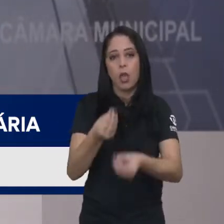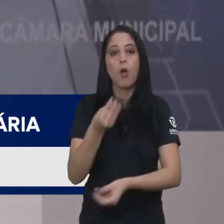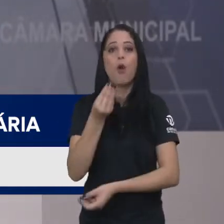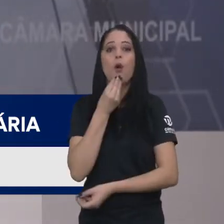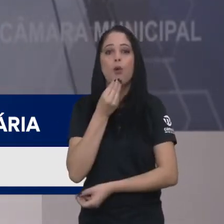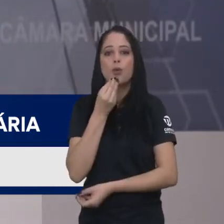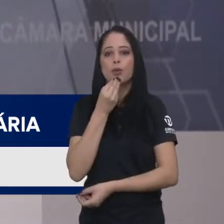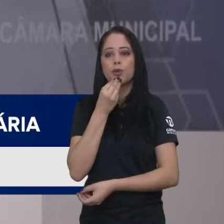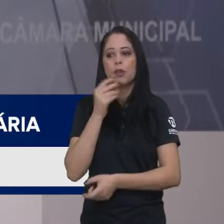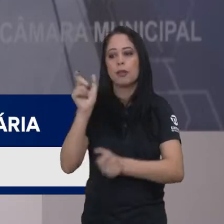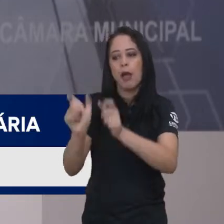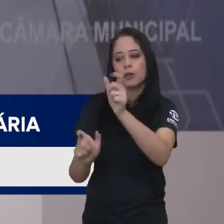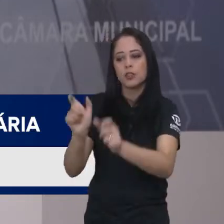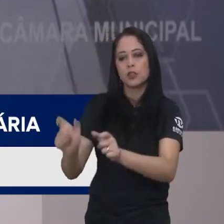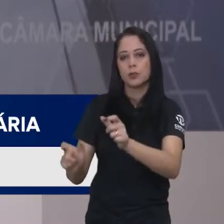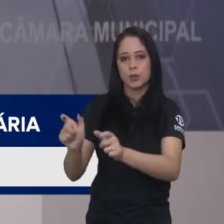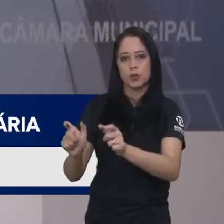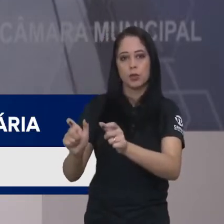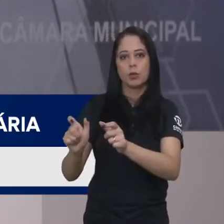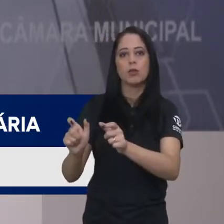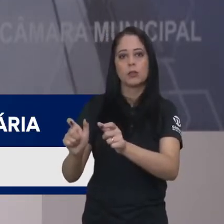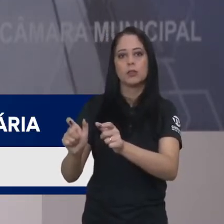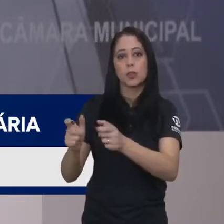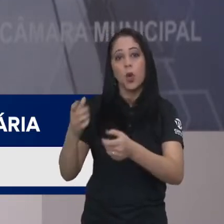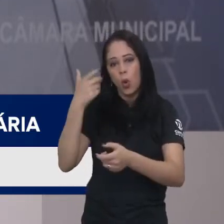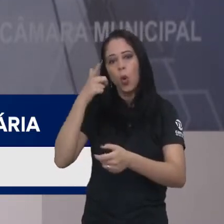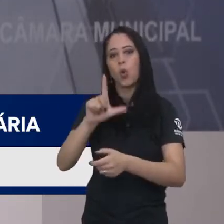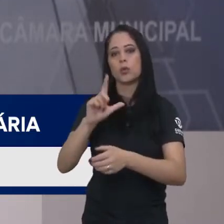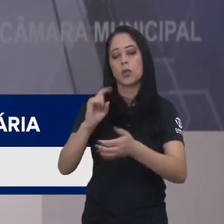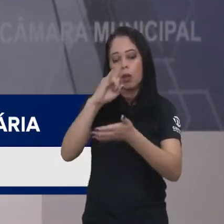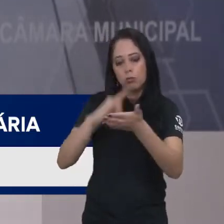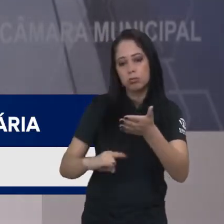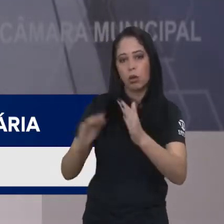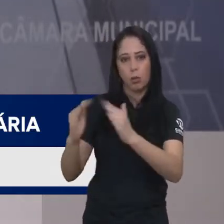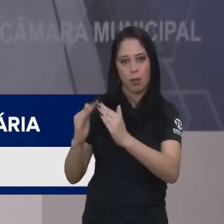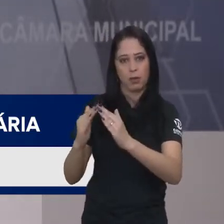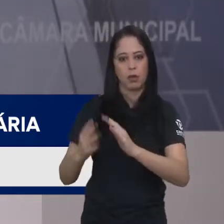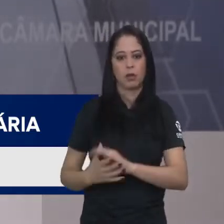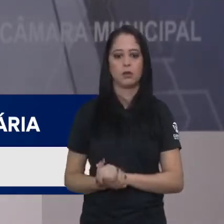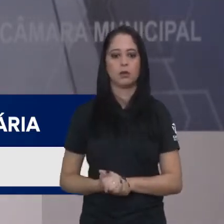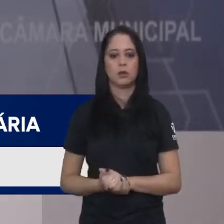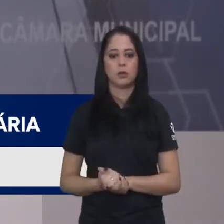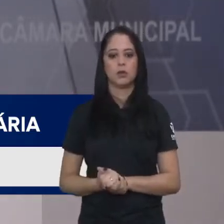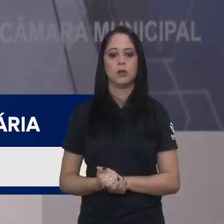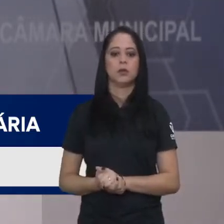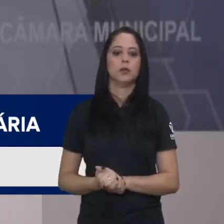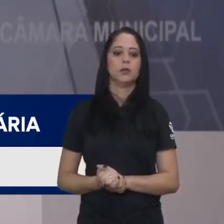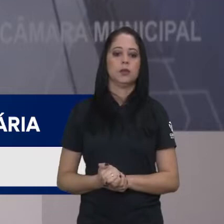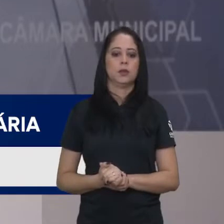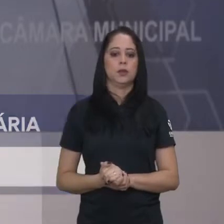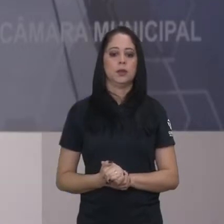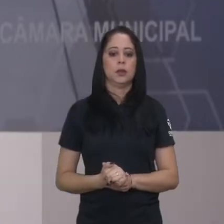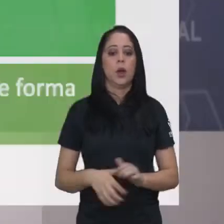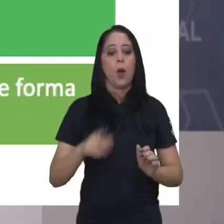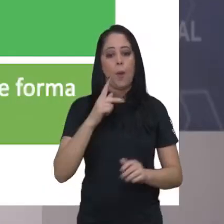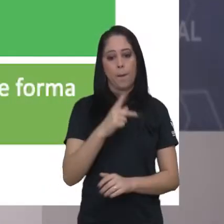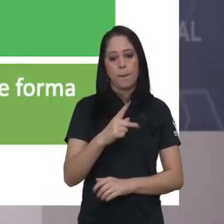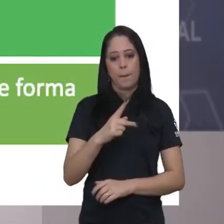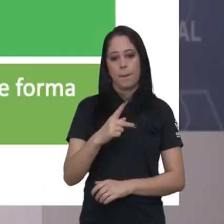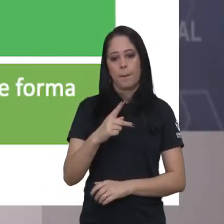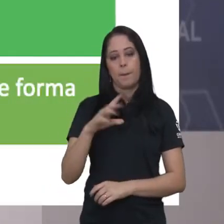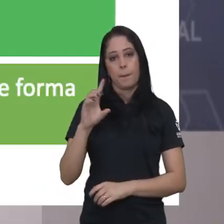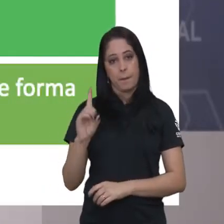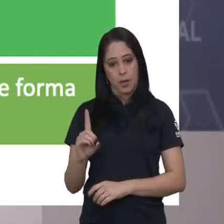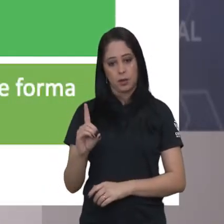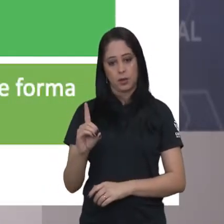instrumentos que facilitaram a regularização fundiária, principalmente a regularização fundiária urbana. E o nosso